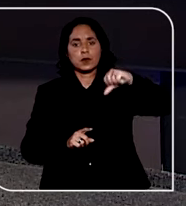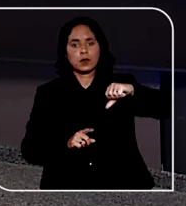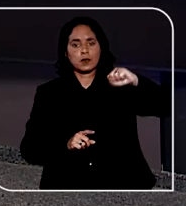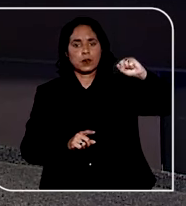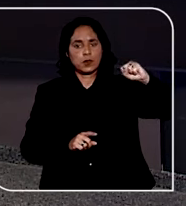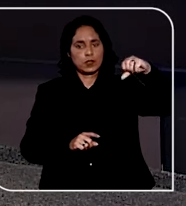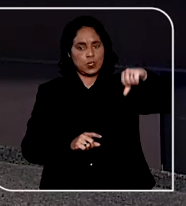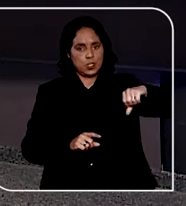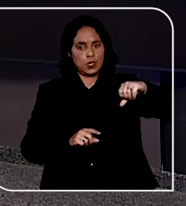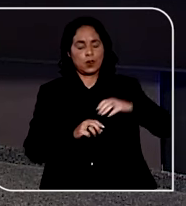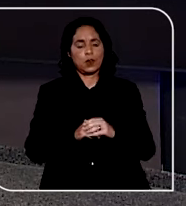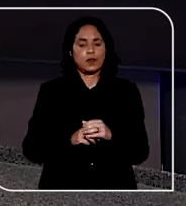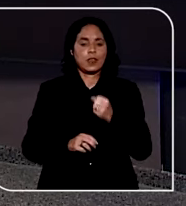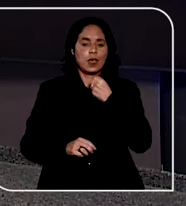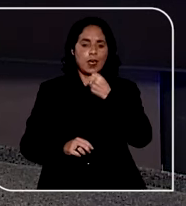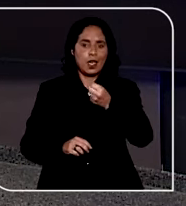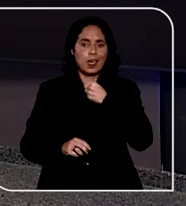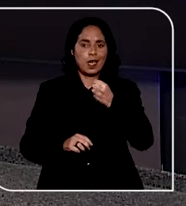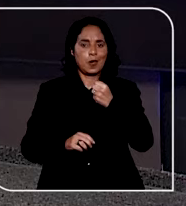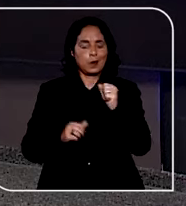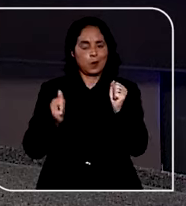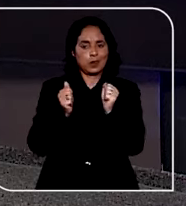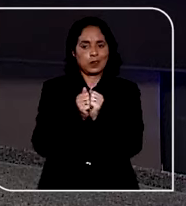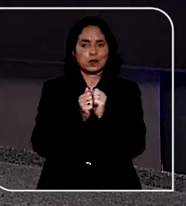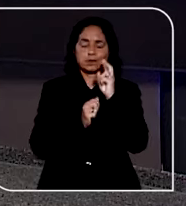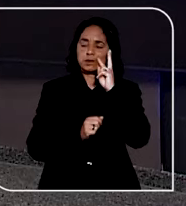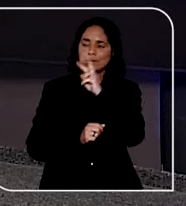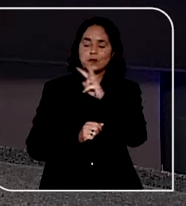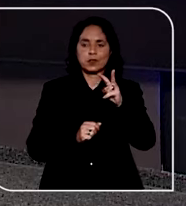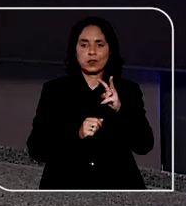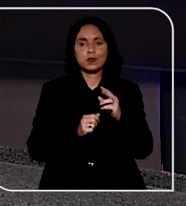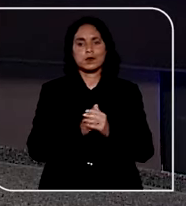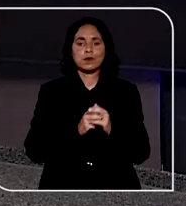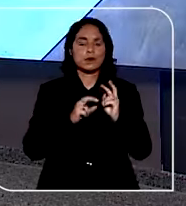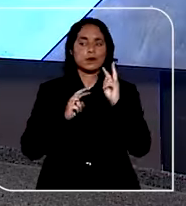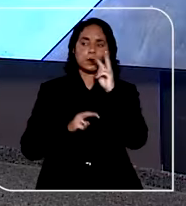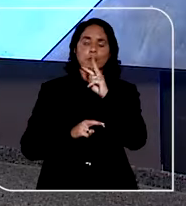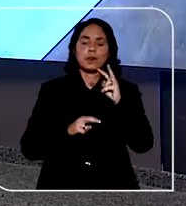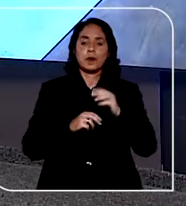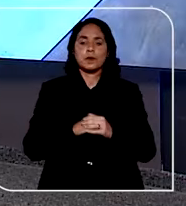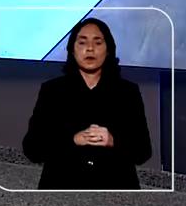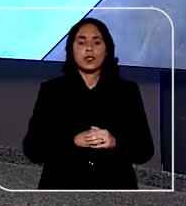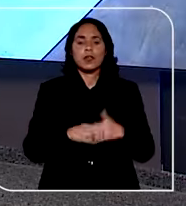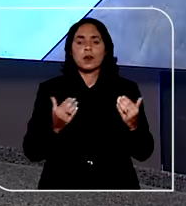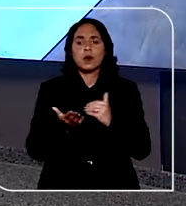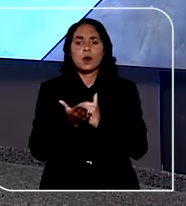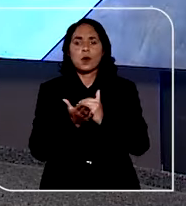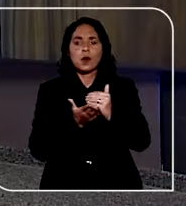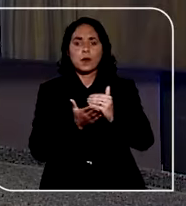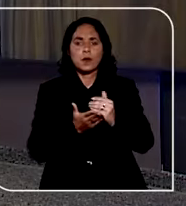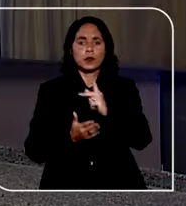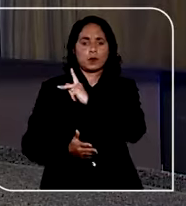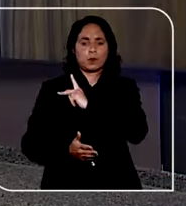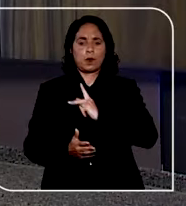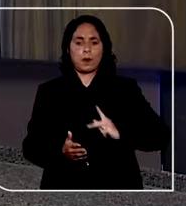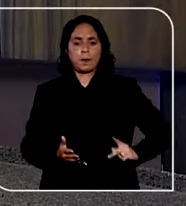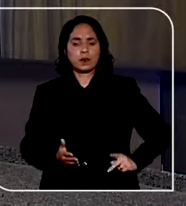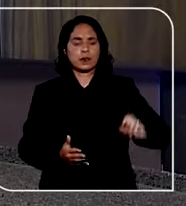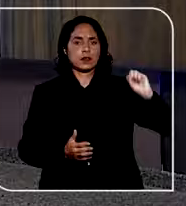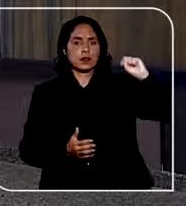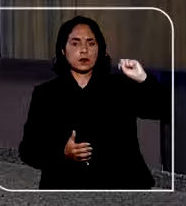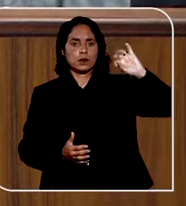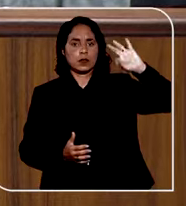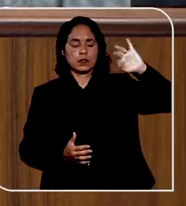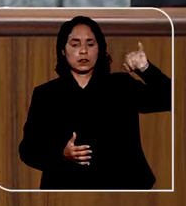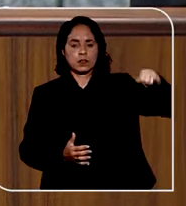a repóter Samanta peanha acompanhou a cerimônia vamos ver no telão a sessão foi aberta pela presidente do Superior Tribunal de